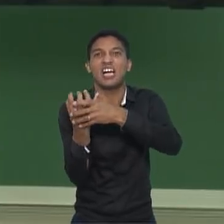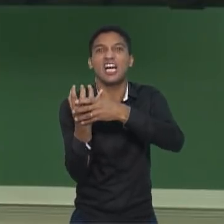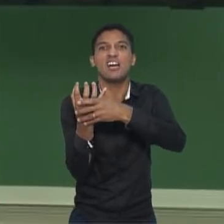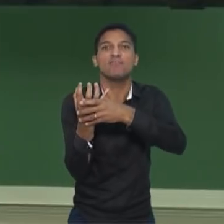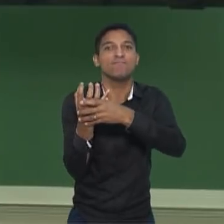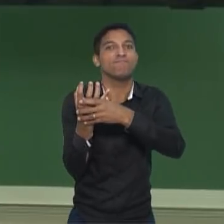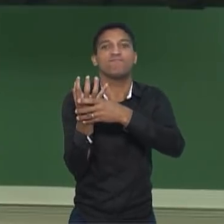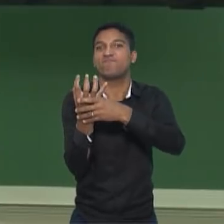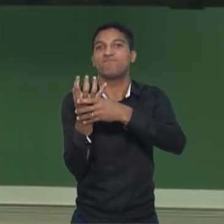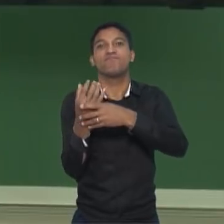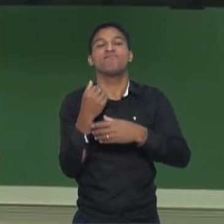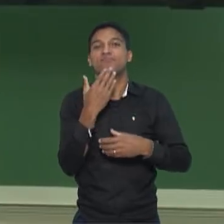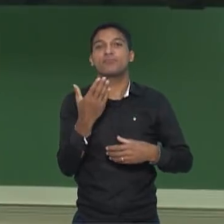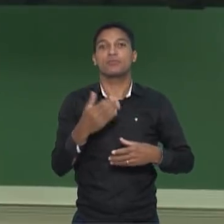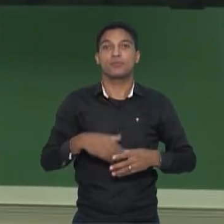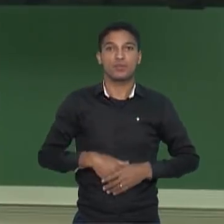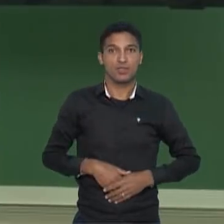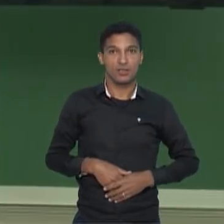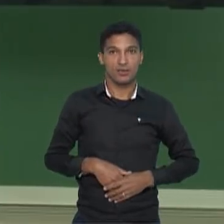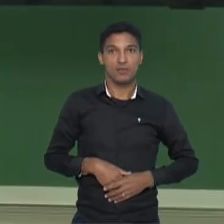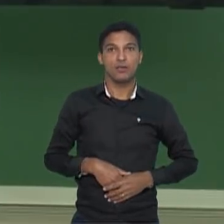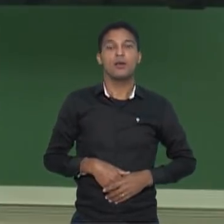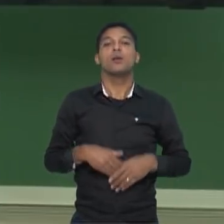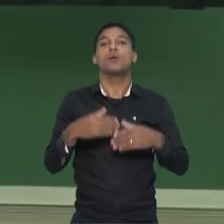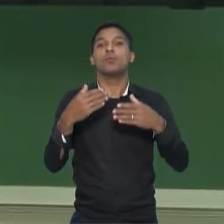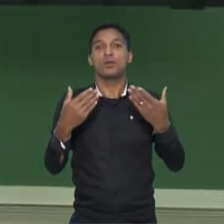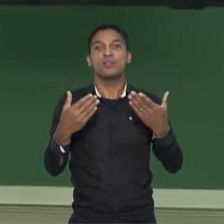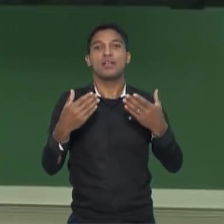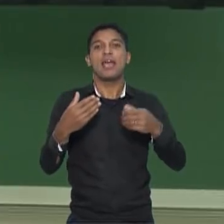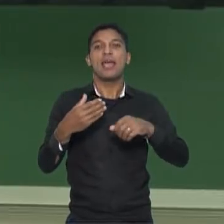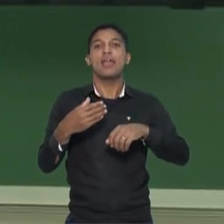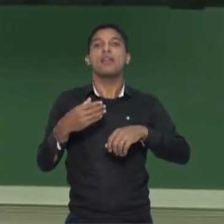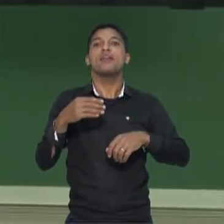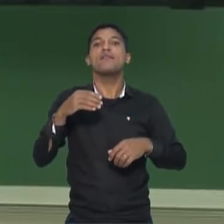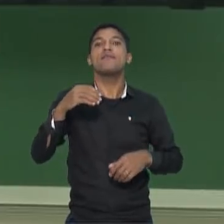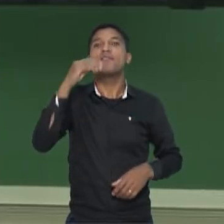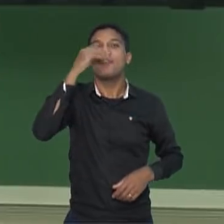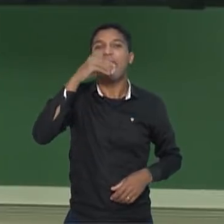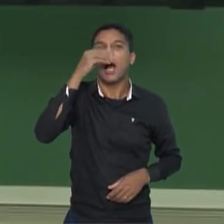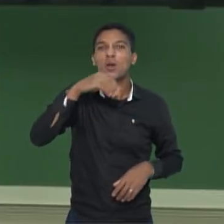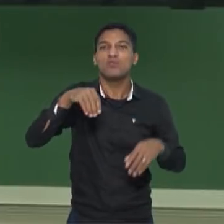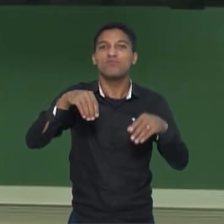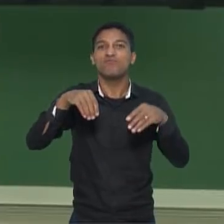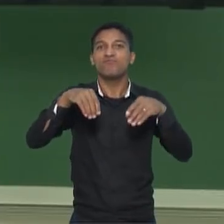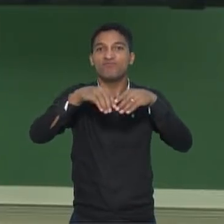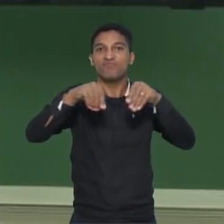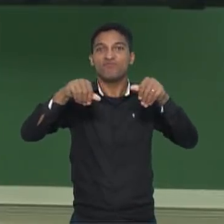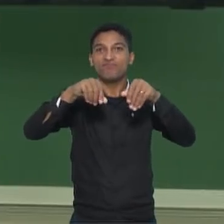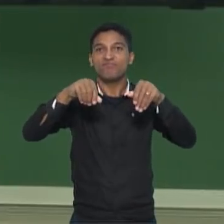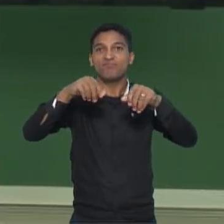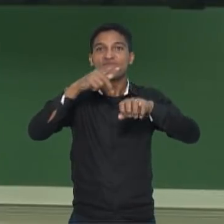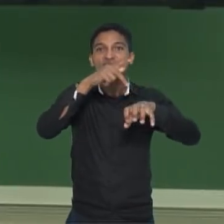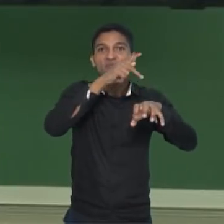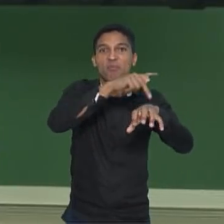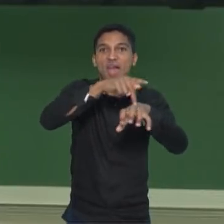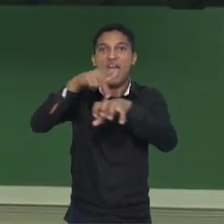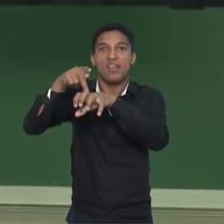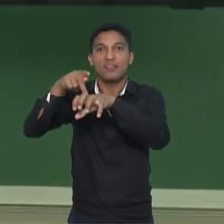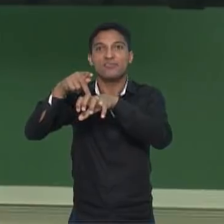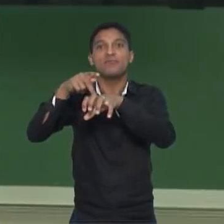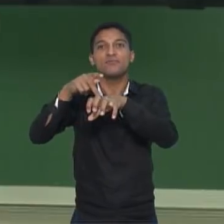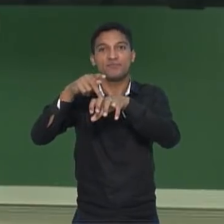calcário, não retém água, solo pobre em nutrientes e também tem a questão das